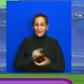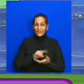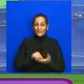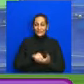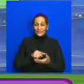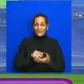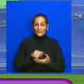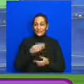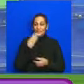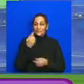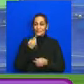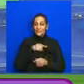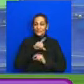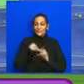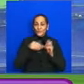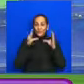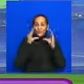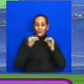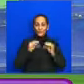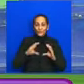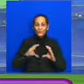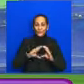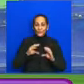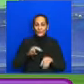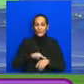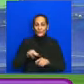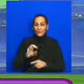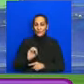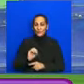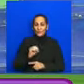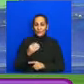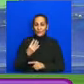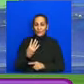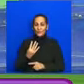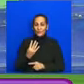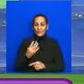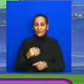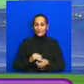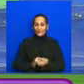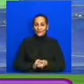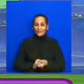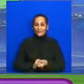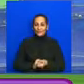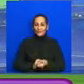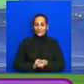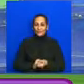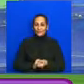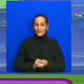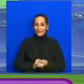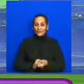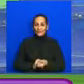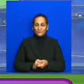Loto Fácil, último sorteio da noite. Bola marrom, 04. Marrom, 04.